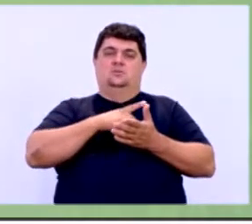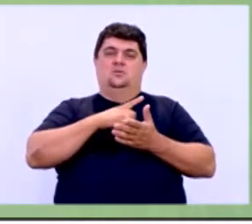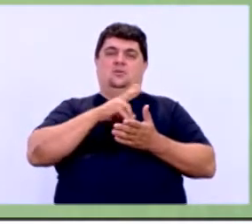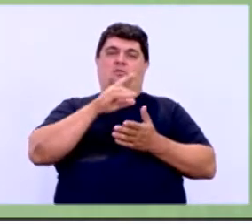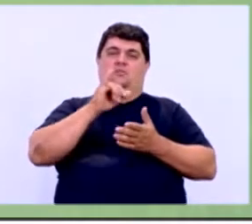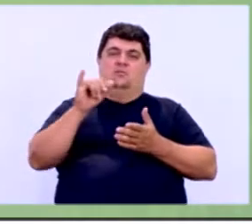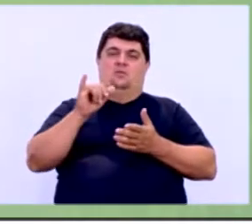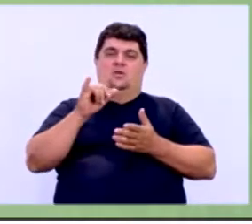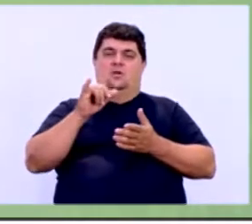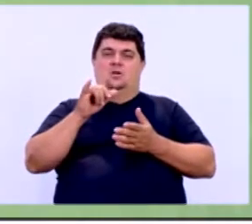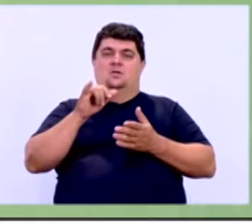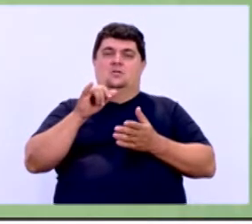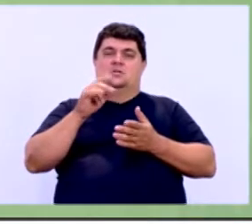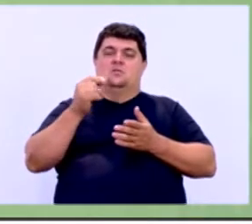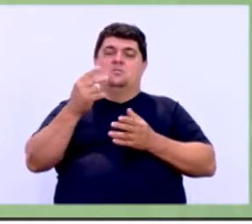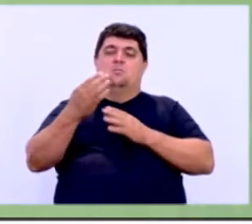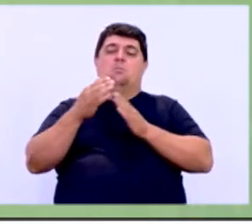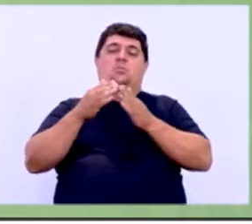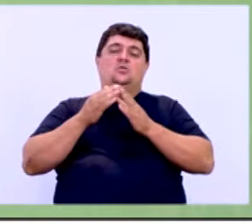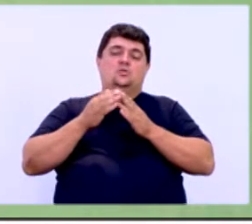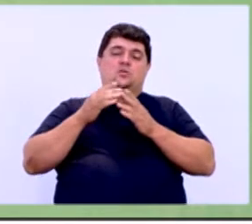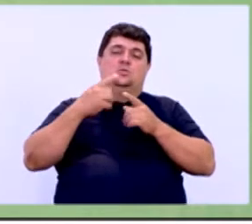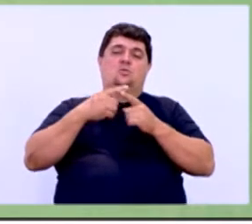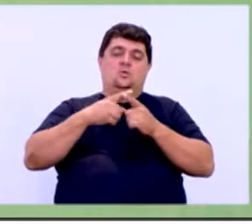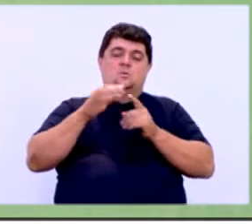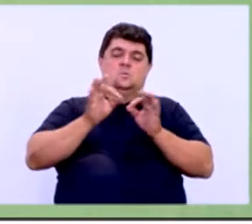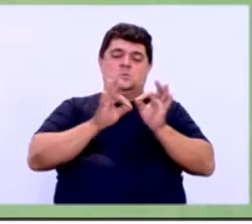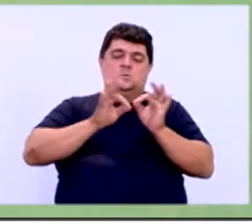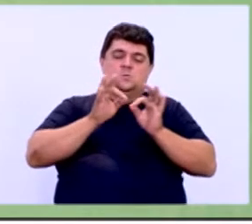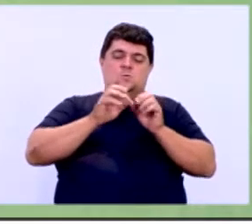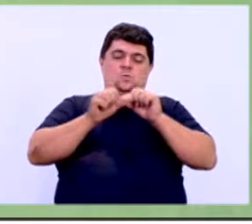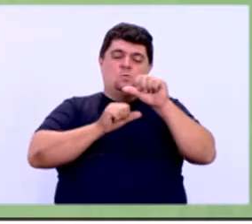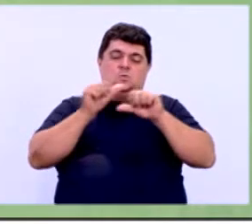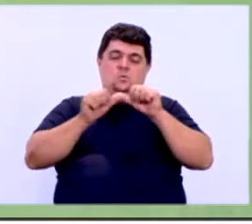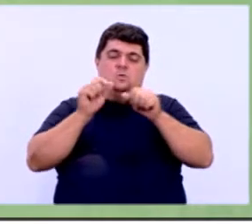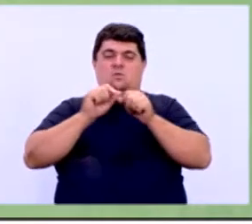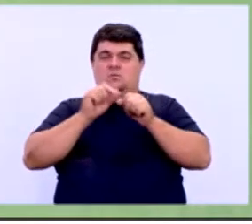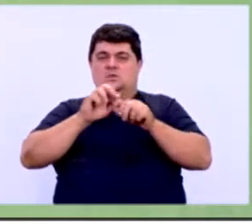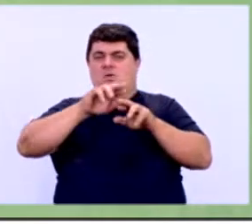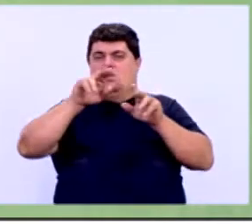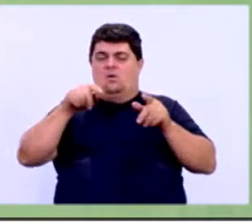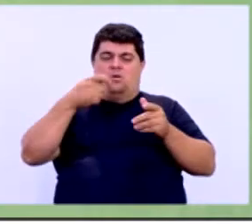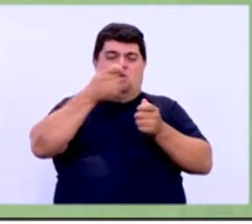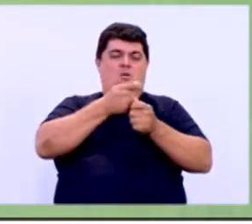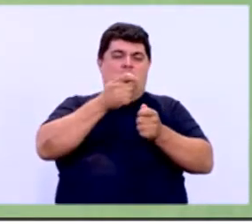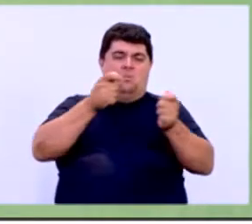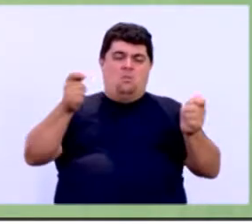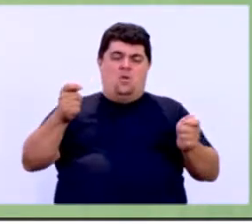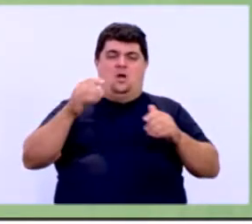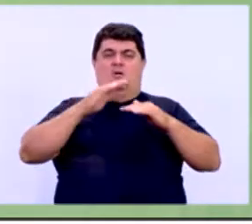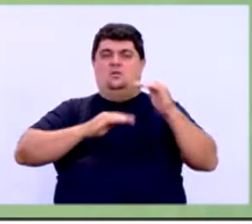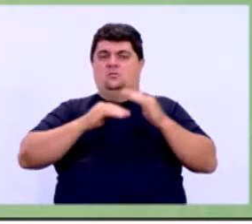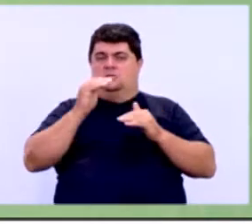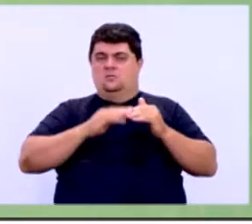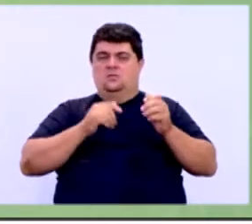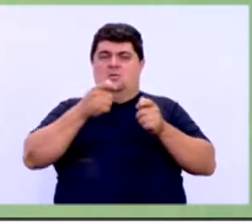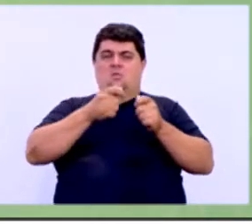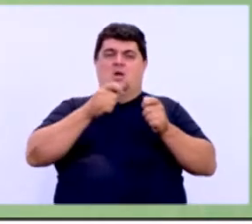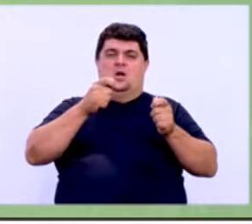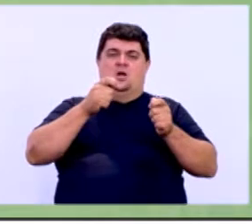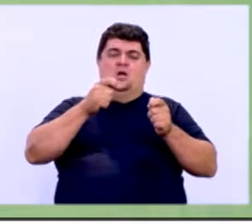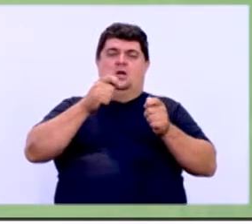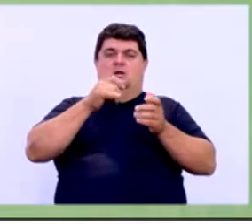vai recorrer para operacionalizar o seu dia a dia, fabricar produtos, pagar folha de funcionário, pagar